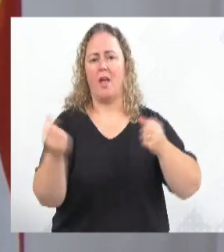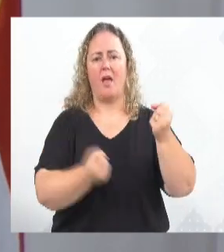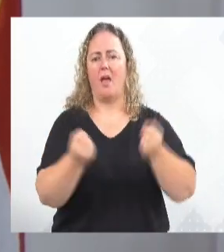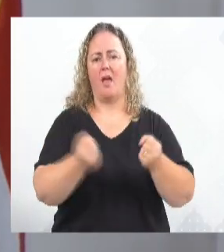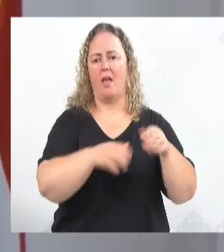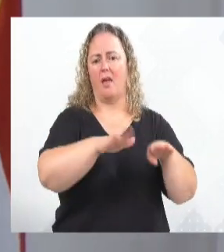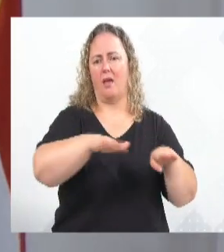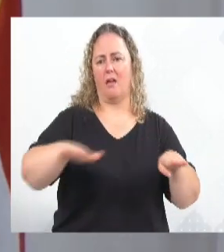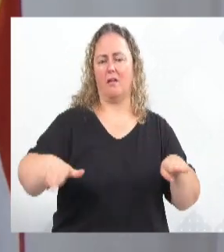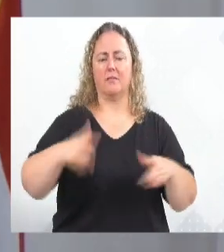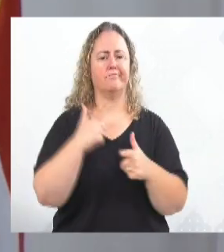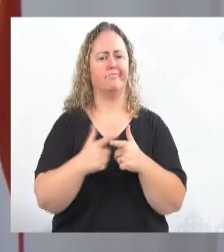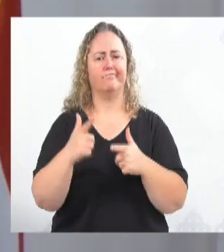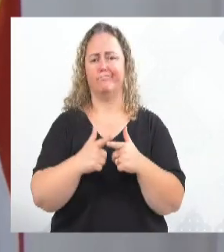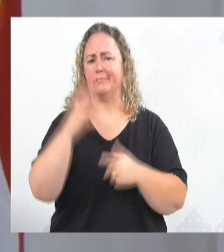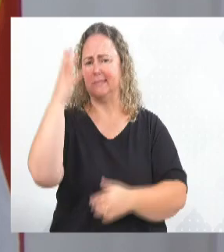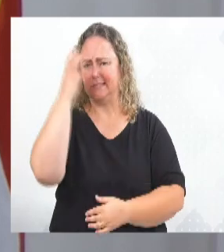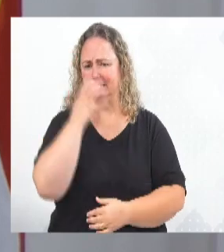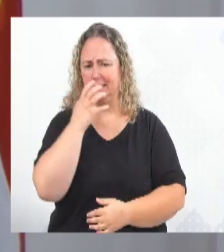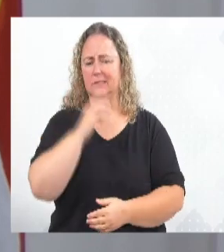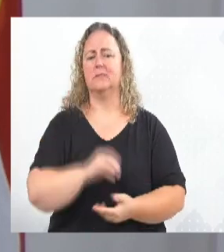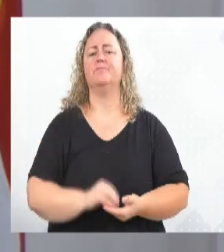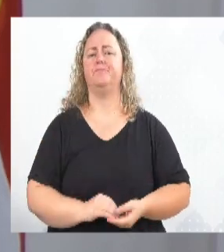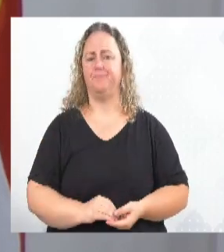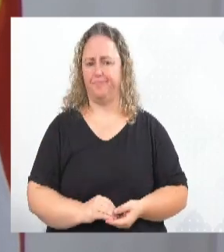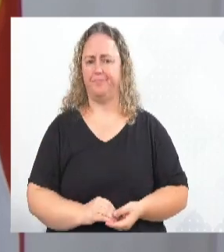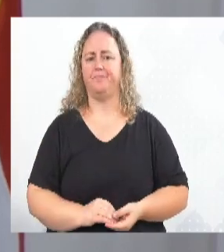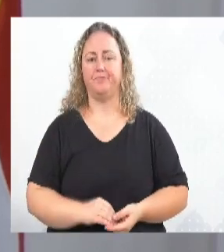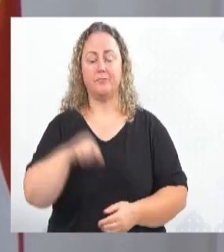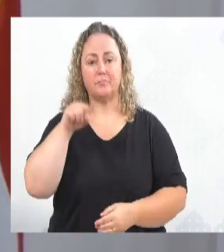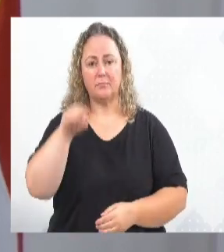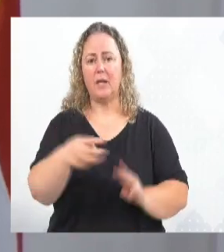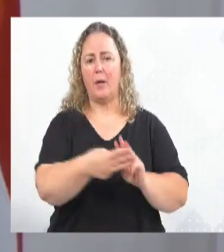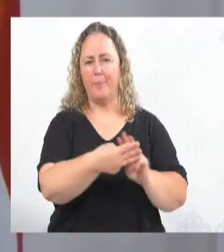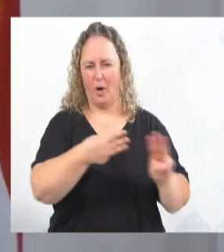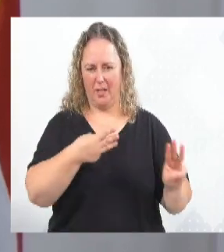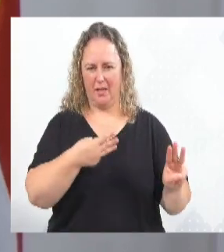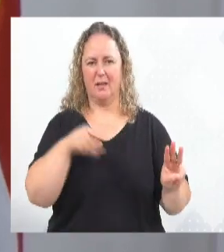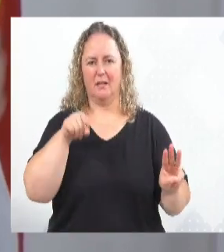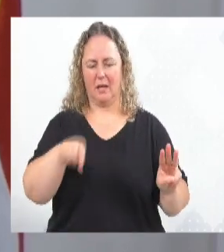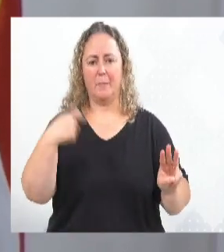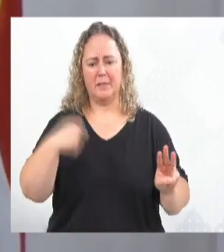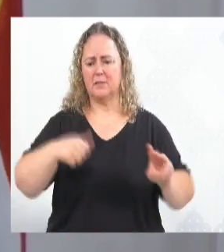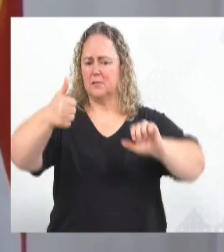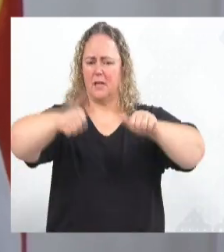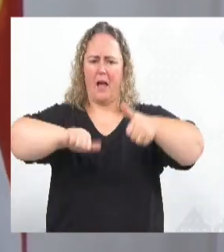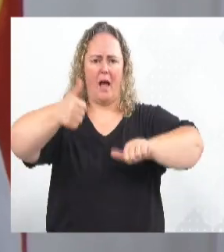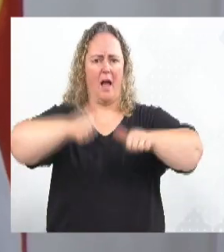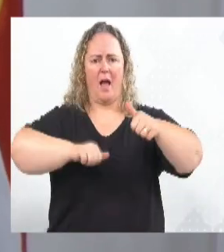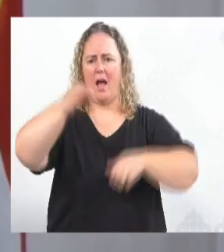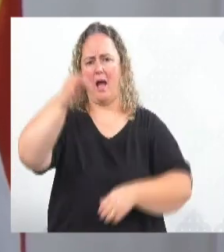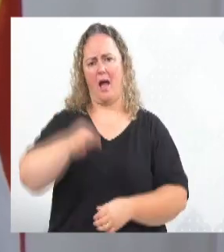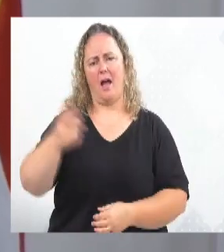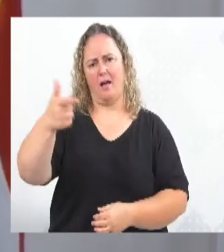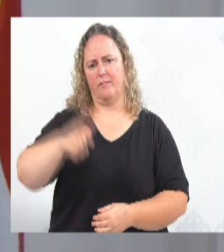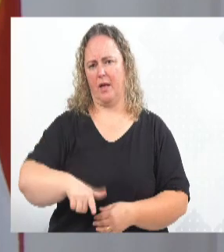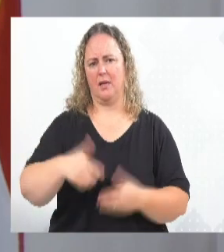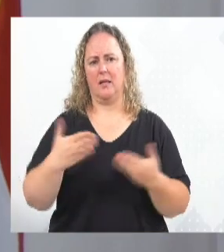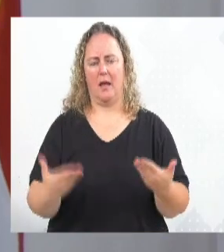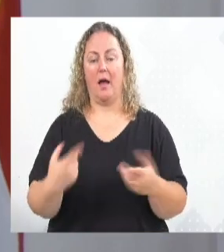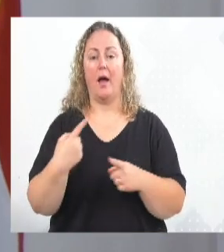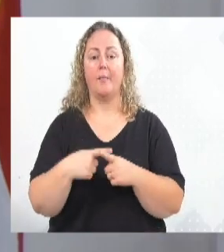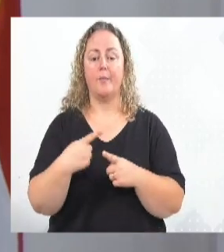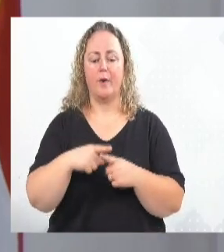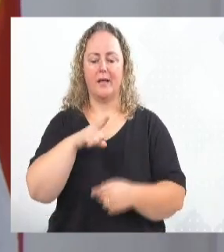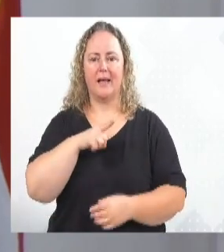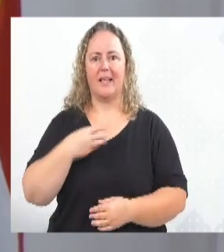Então, isso é um problema sério, eu acho que aquele entorno ali precisaria ser totalmente reabilitado, reavaliado pela Secretaria de Planejamento, porque existe